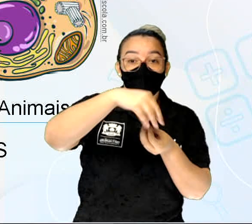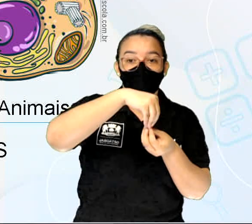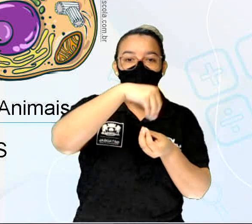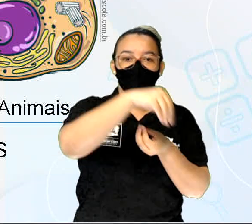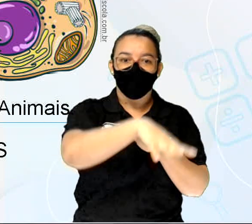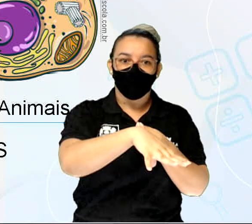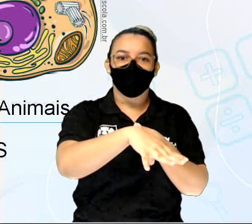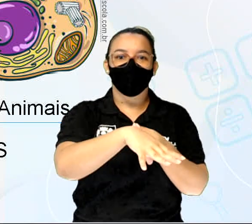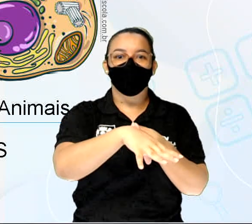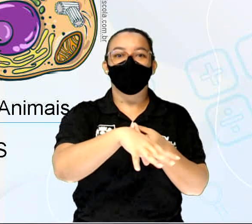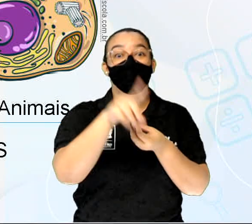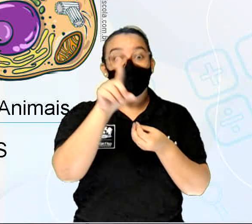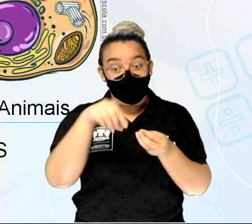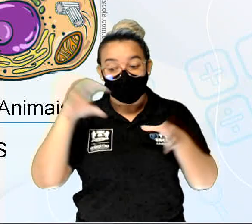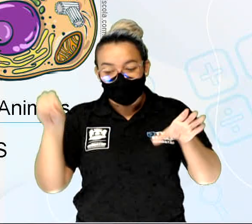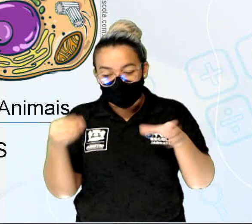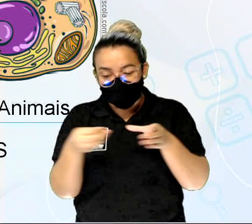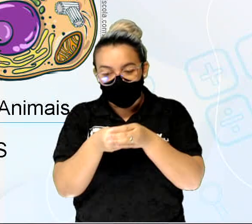células eucariontes,